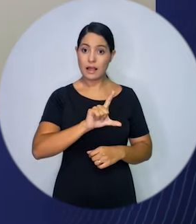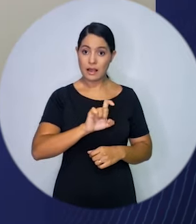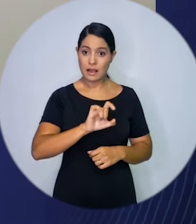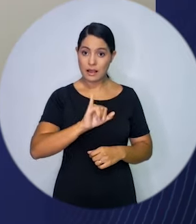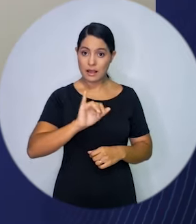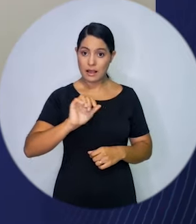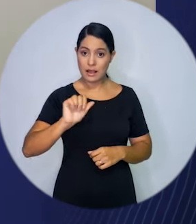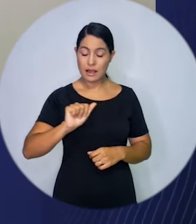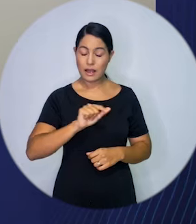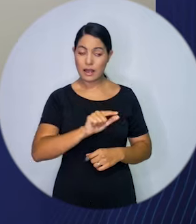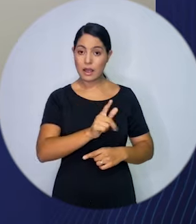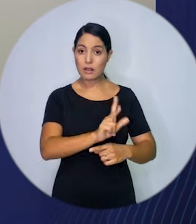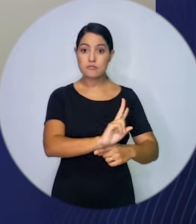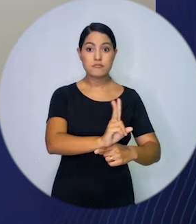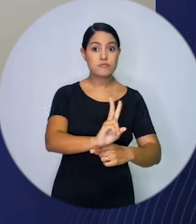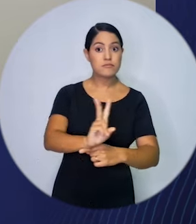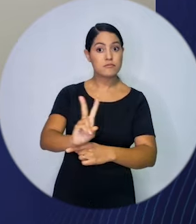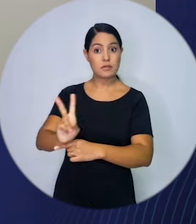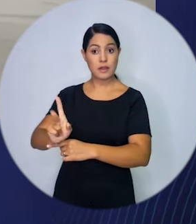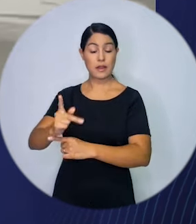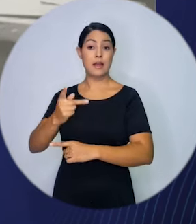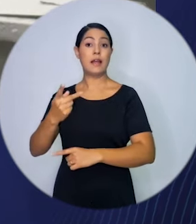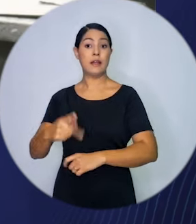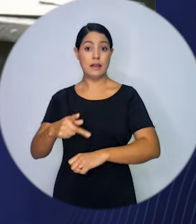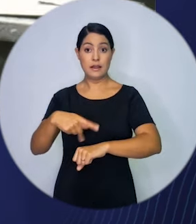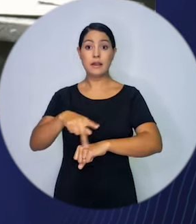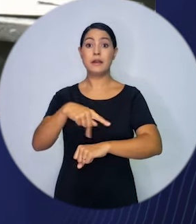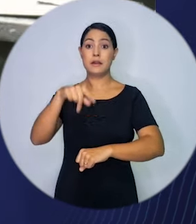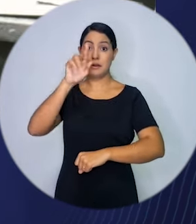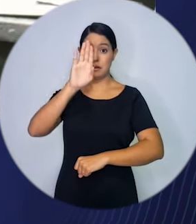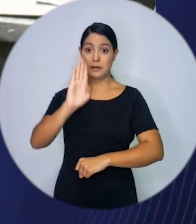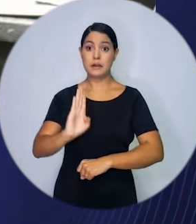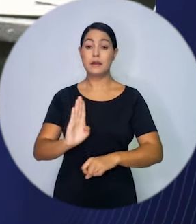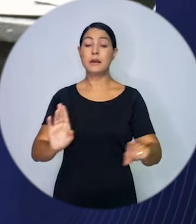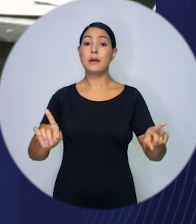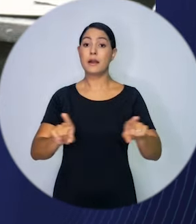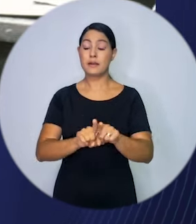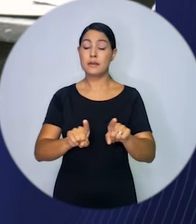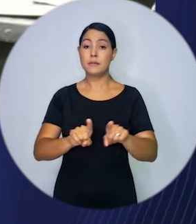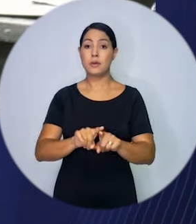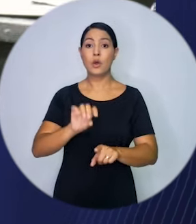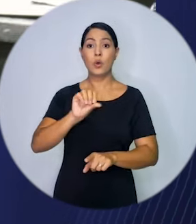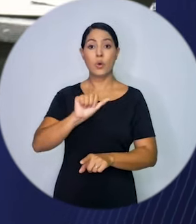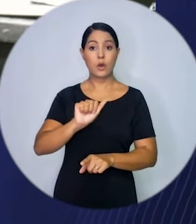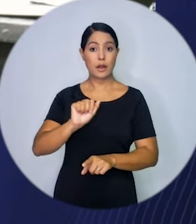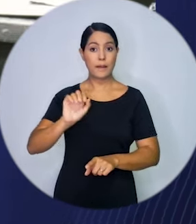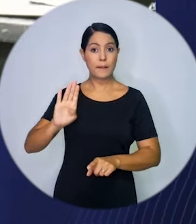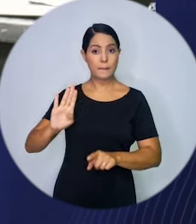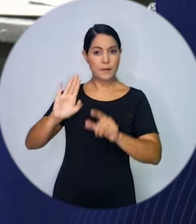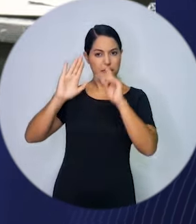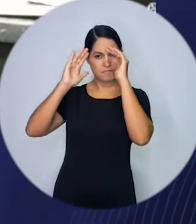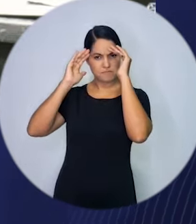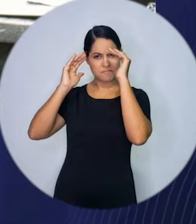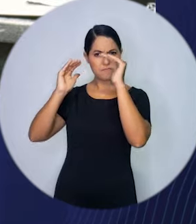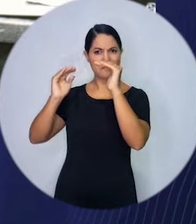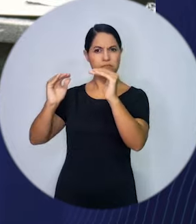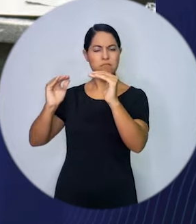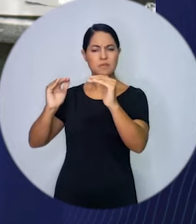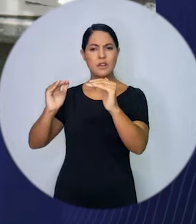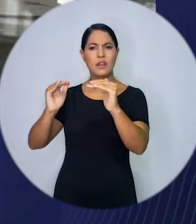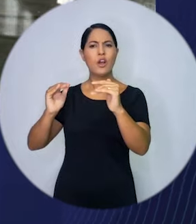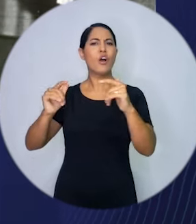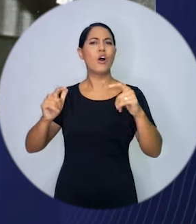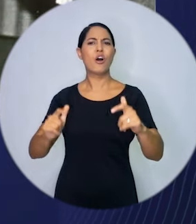vigilância constante, não só na nossa pátria, mas honrando nossa OAB